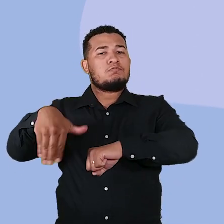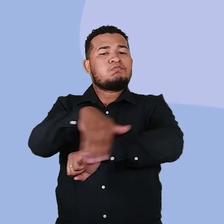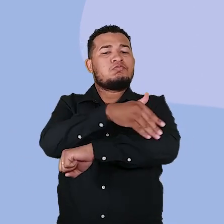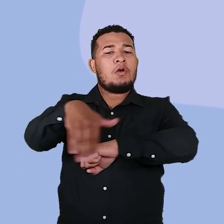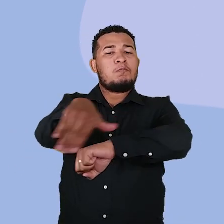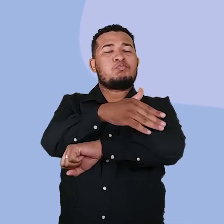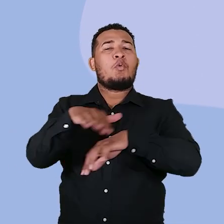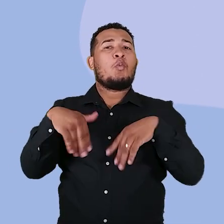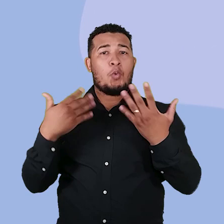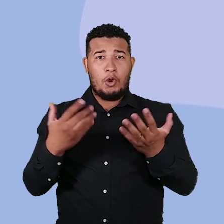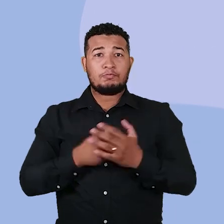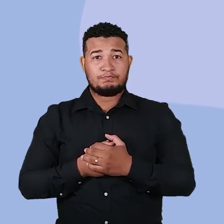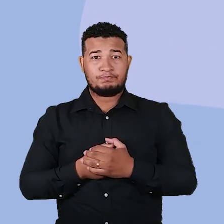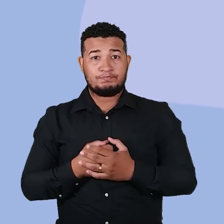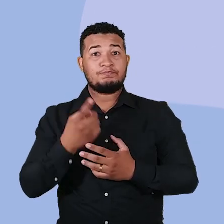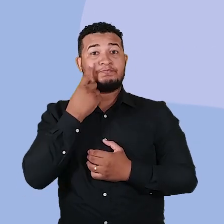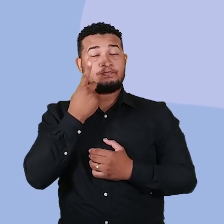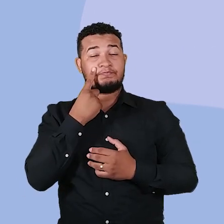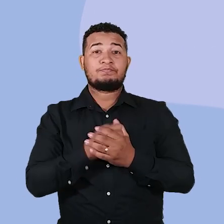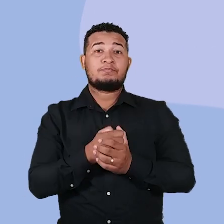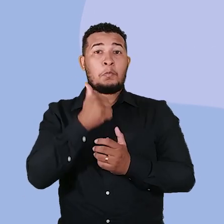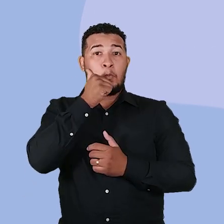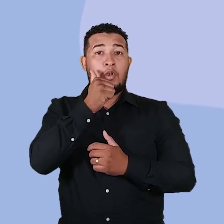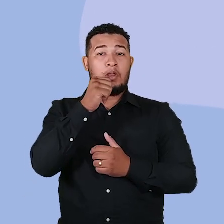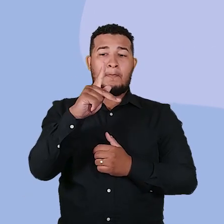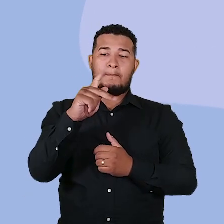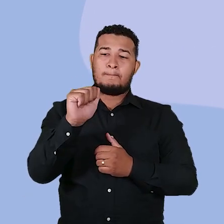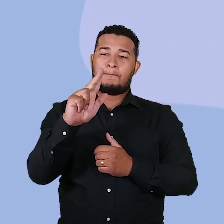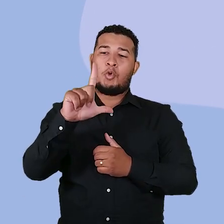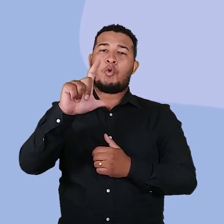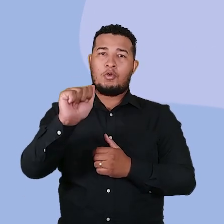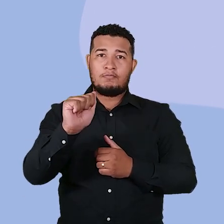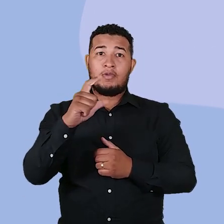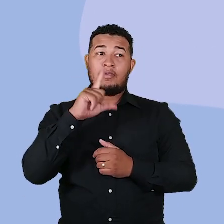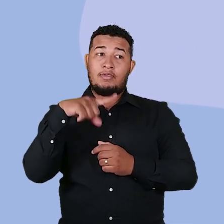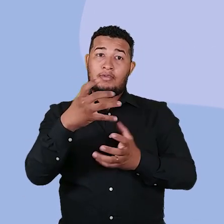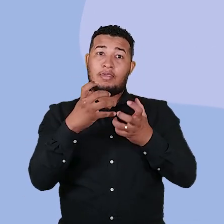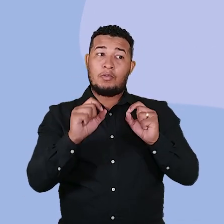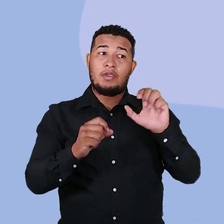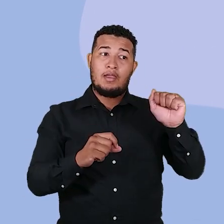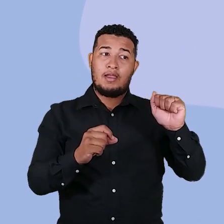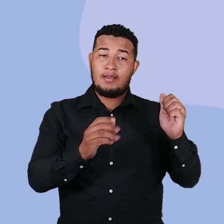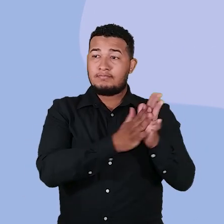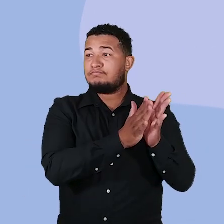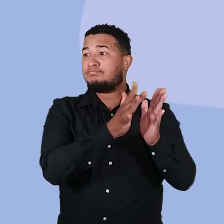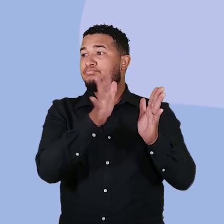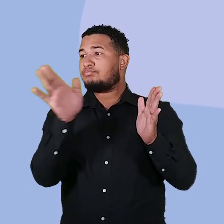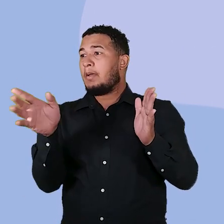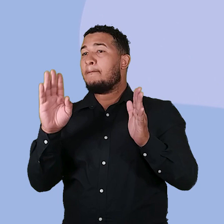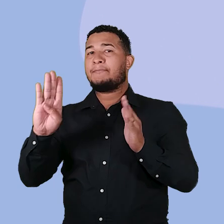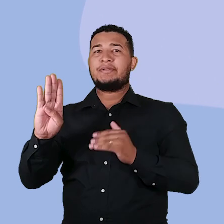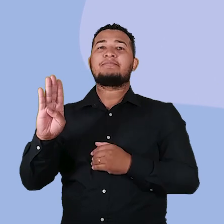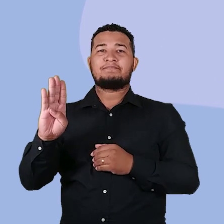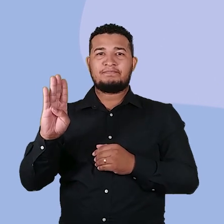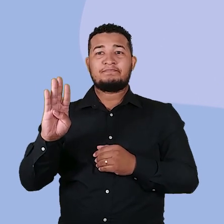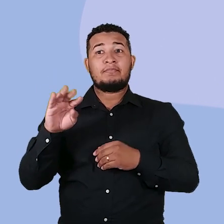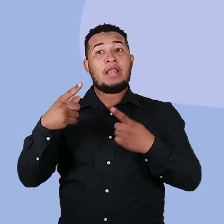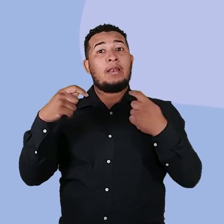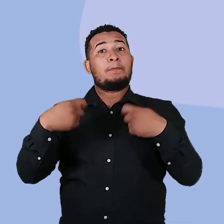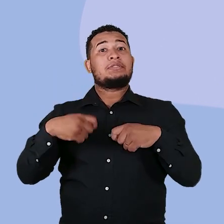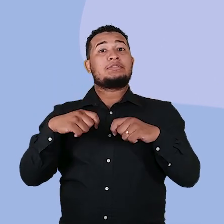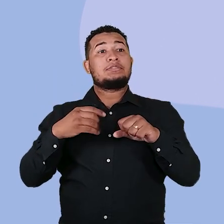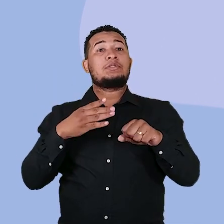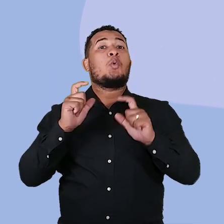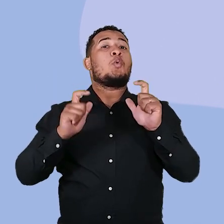melhor trajeto para paulo e qual em pó se liga aí paula deseja aí é da cidade a para a cidade b ali